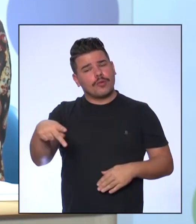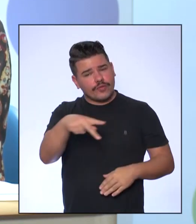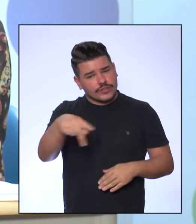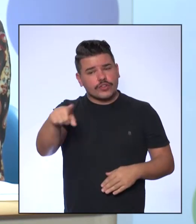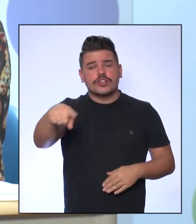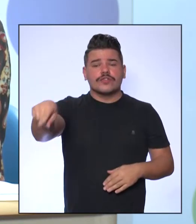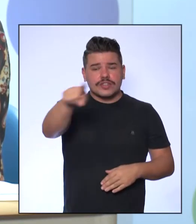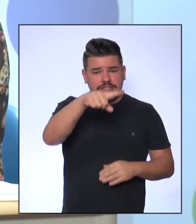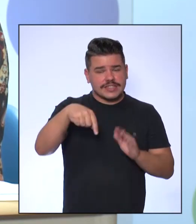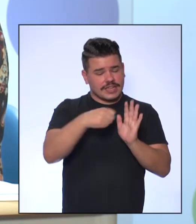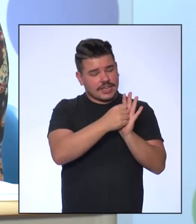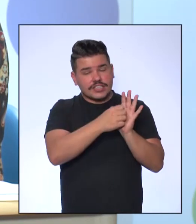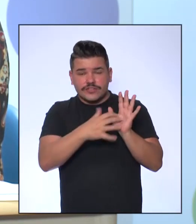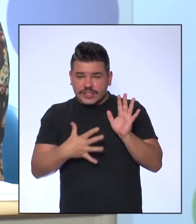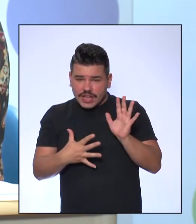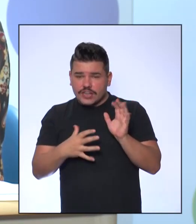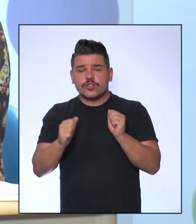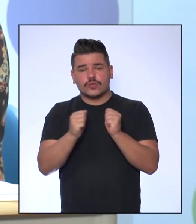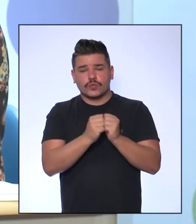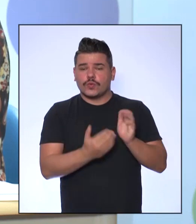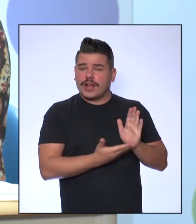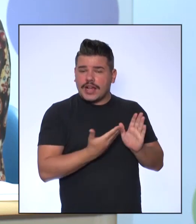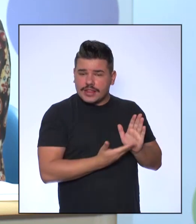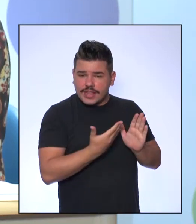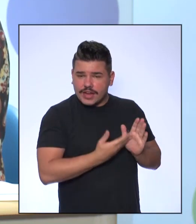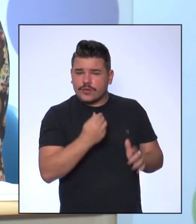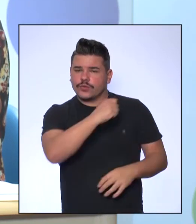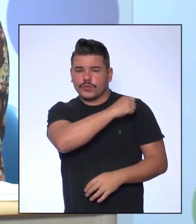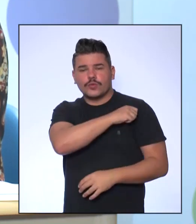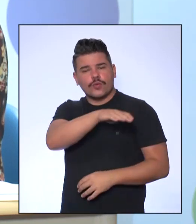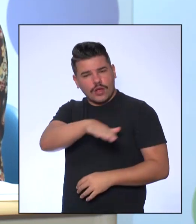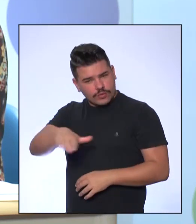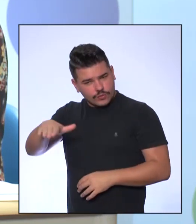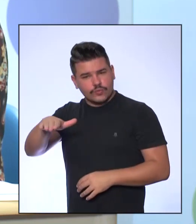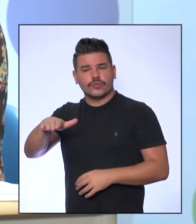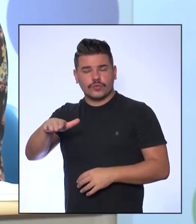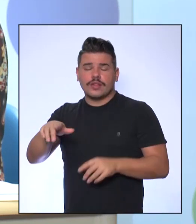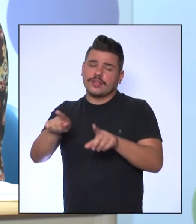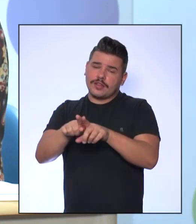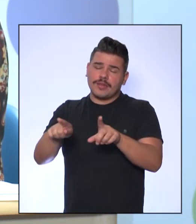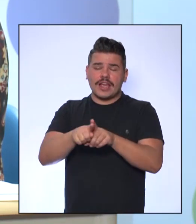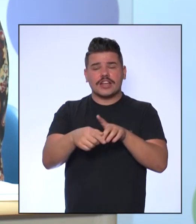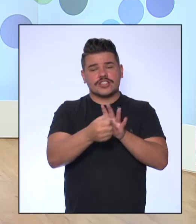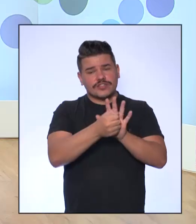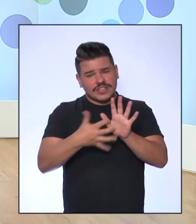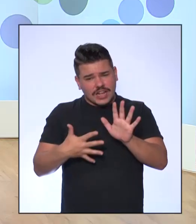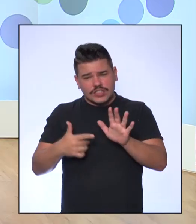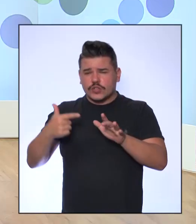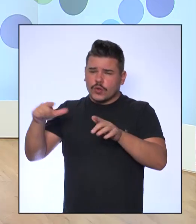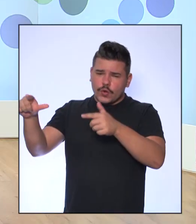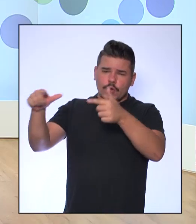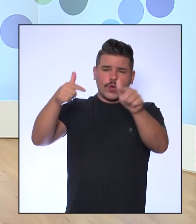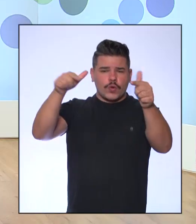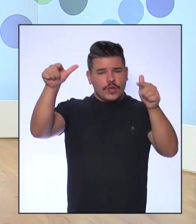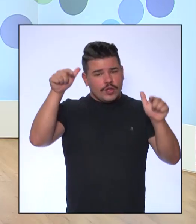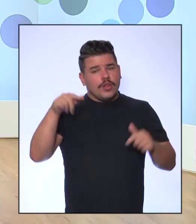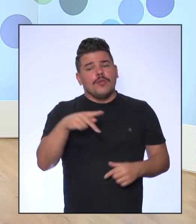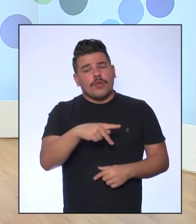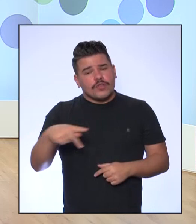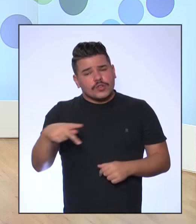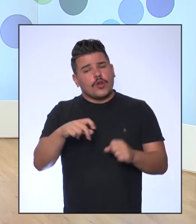Algumas atividades do caderno do aluno, né? Ou atividades extras que venham, os professores